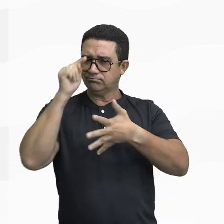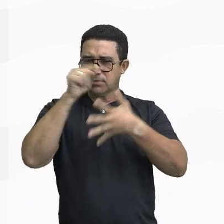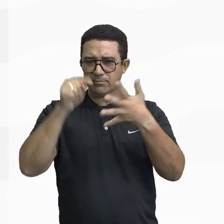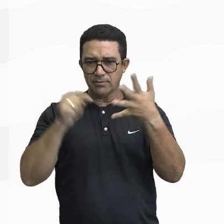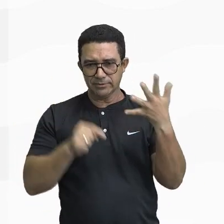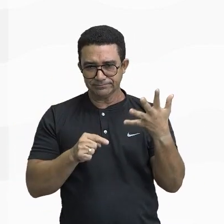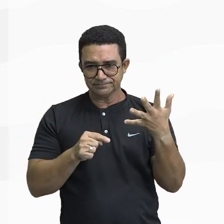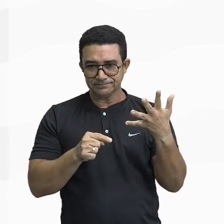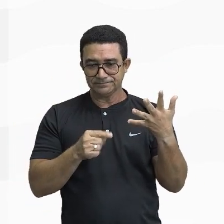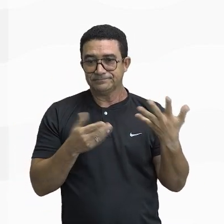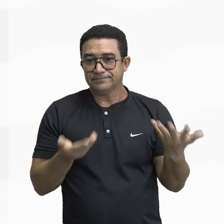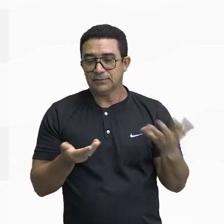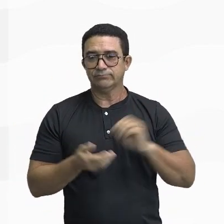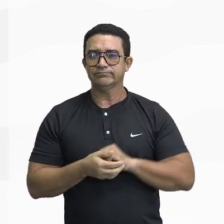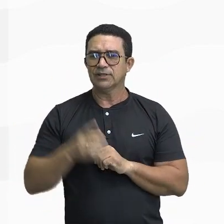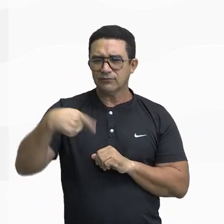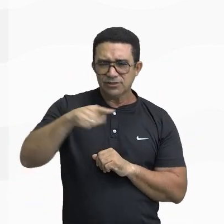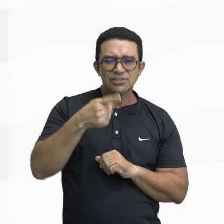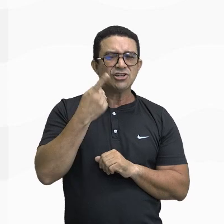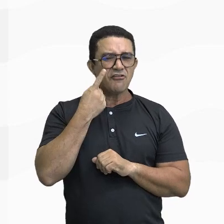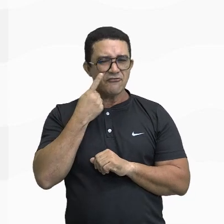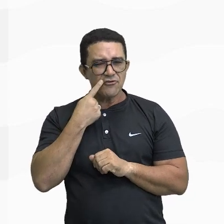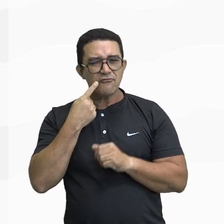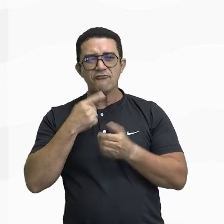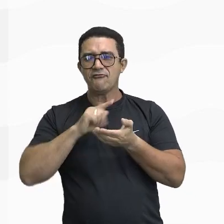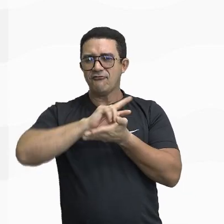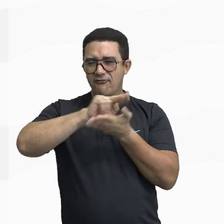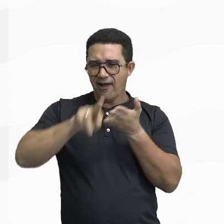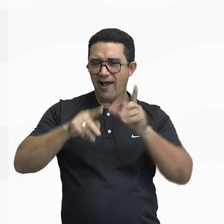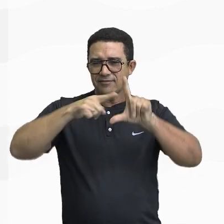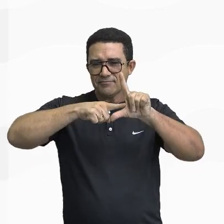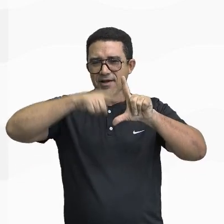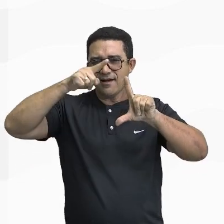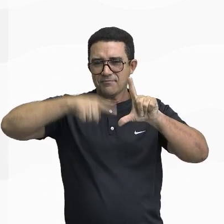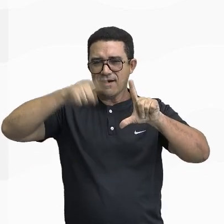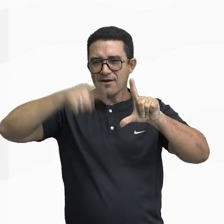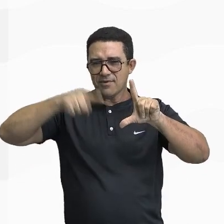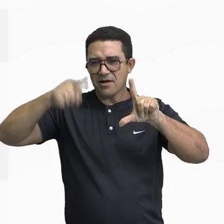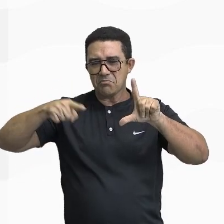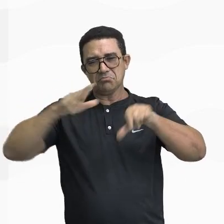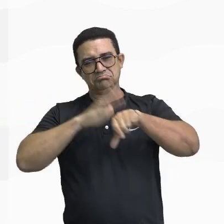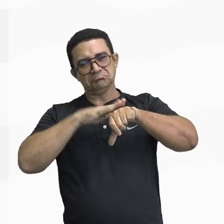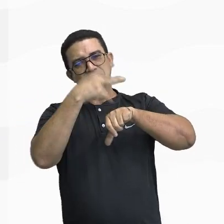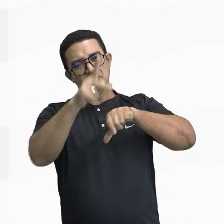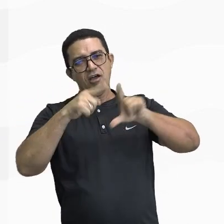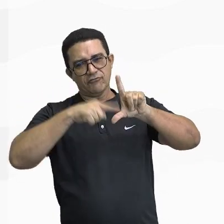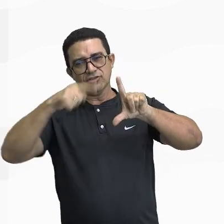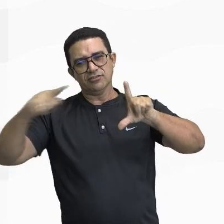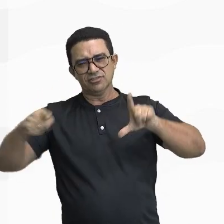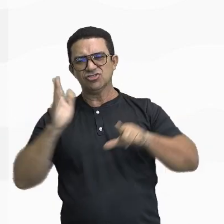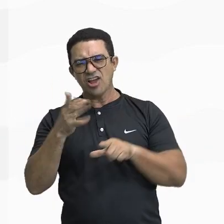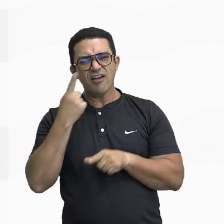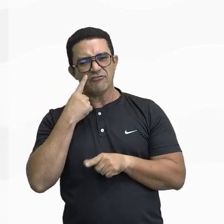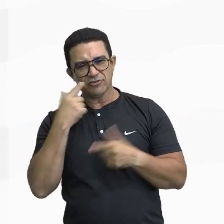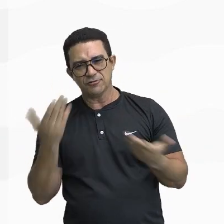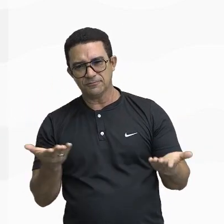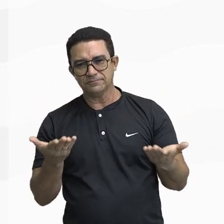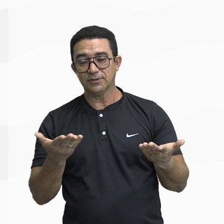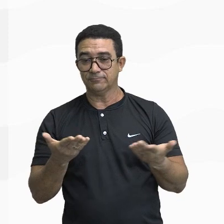Com certeza, você já viu vários gráficos aí ao longo da sua vida, certo? Então, cada um